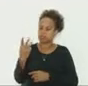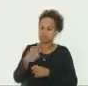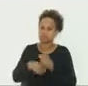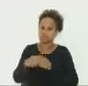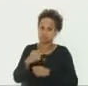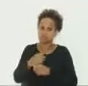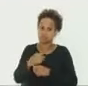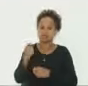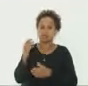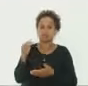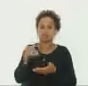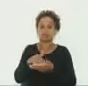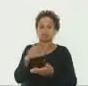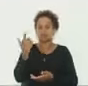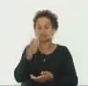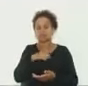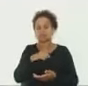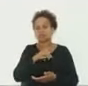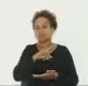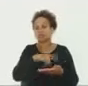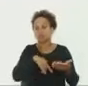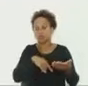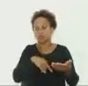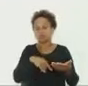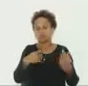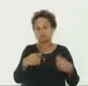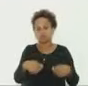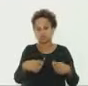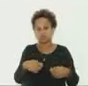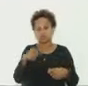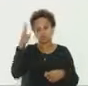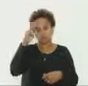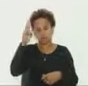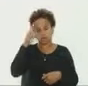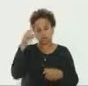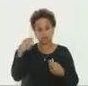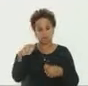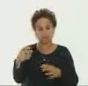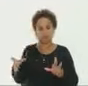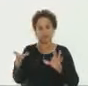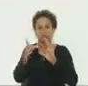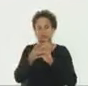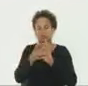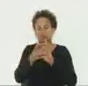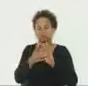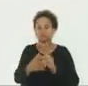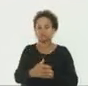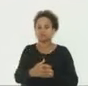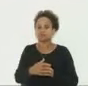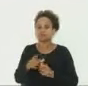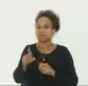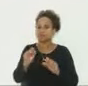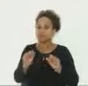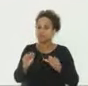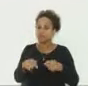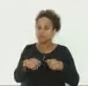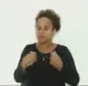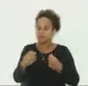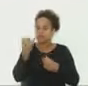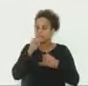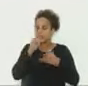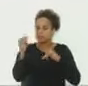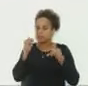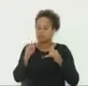documentos necessários. Lembrando que para isso é preciso união. Gastem suas energias para criar